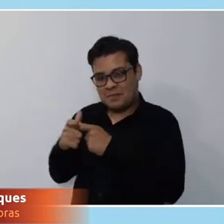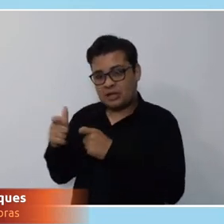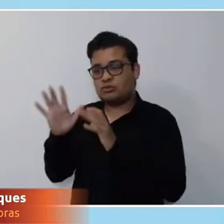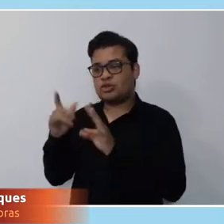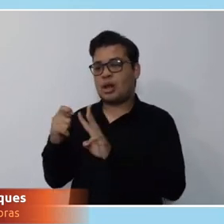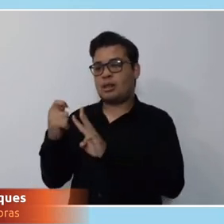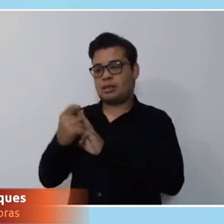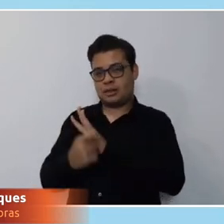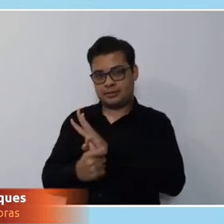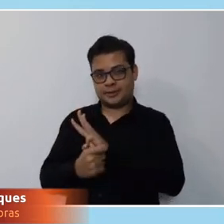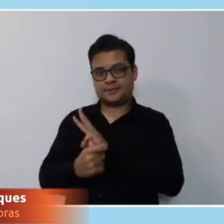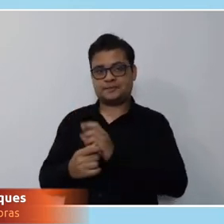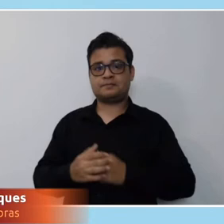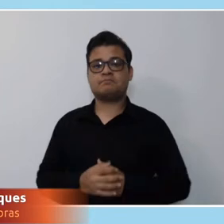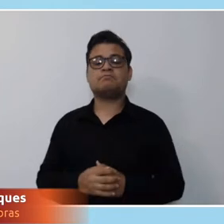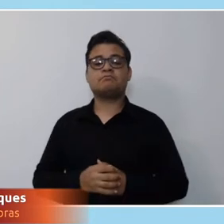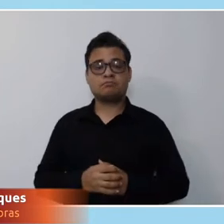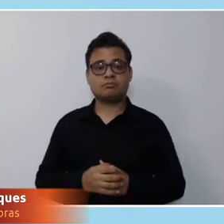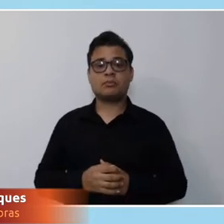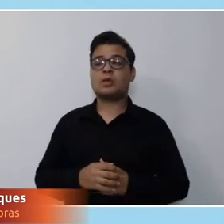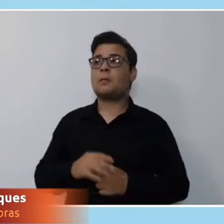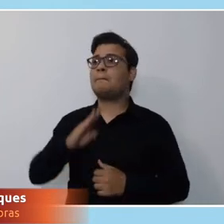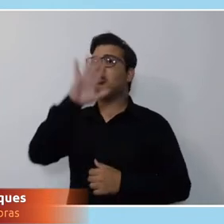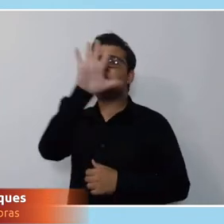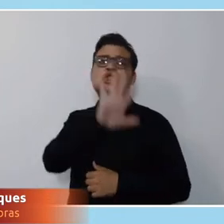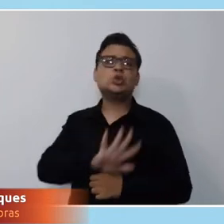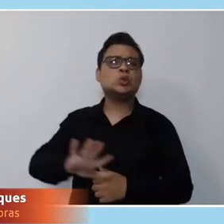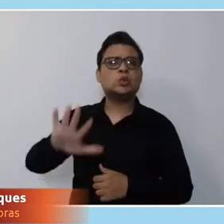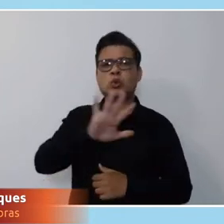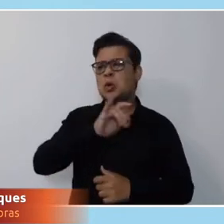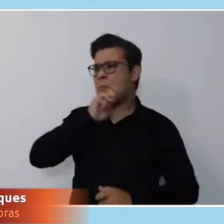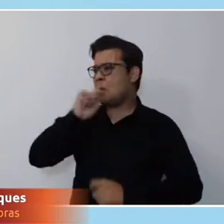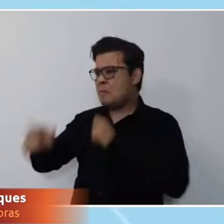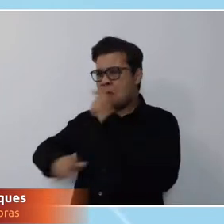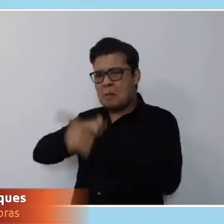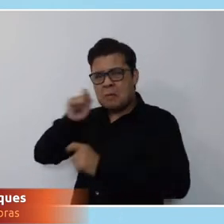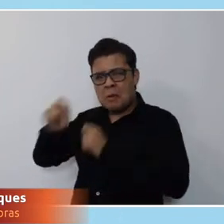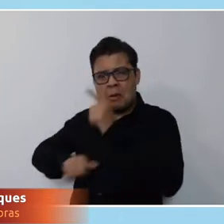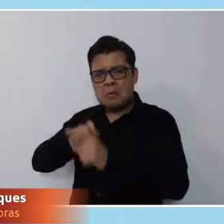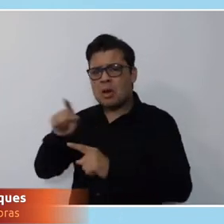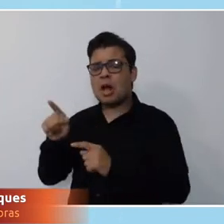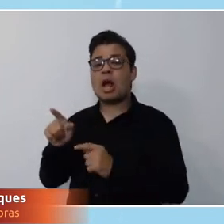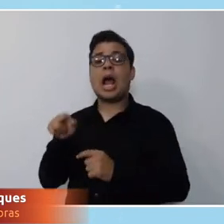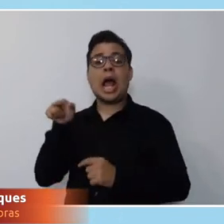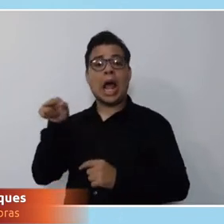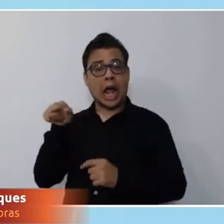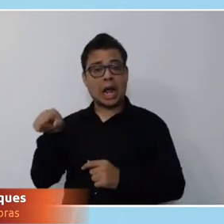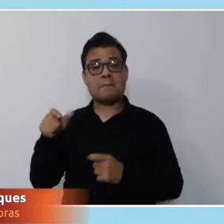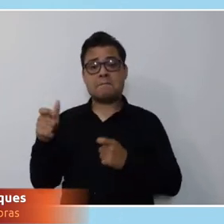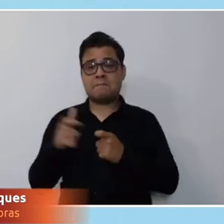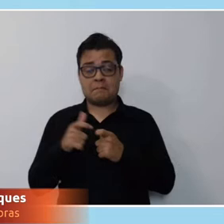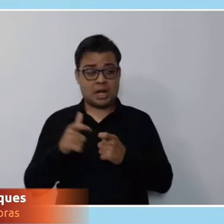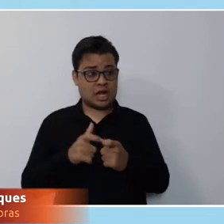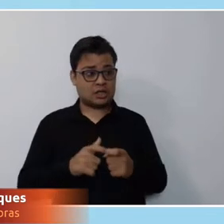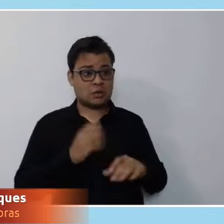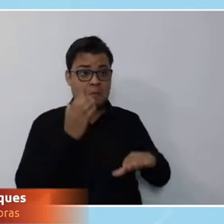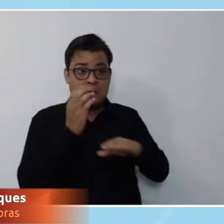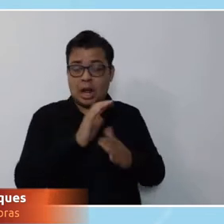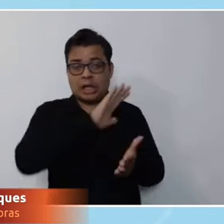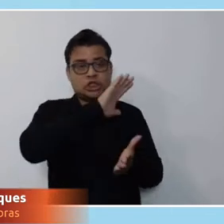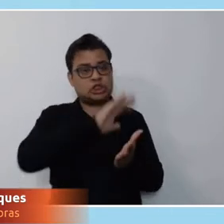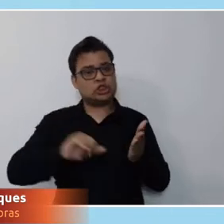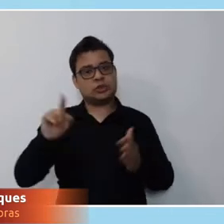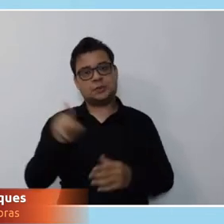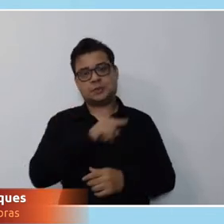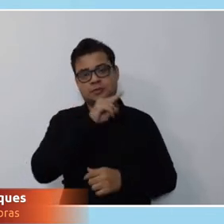criticado nacionalmente, o médico decidiu retirar o vídeo da rede social. E na tarde de ontem, a